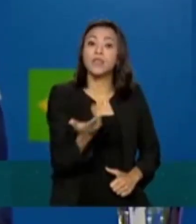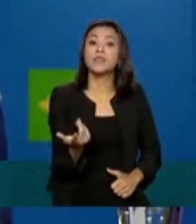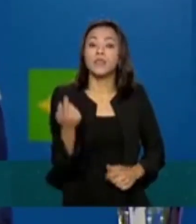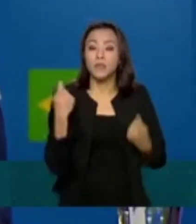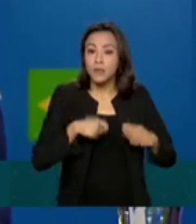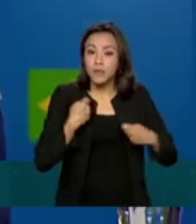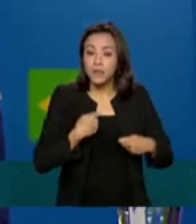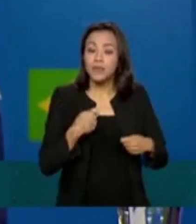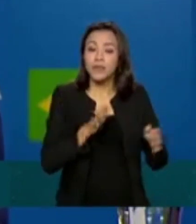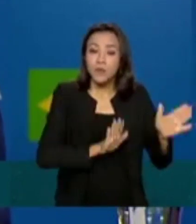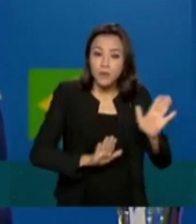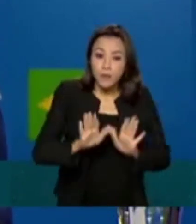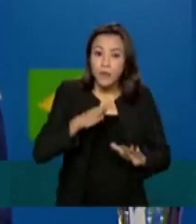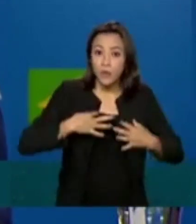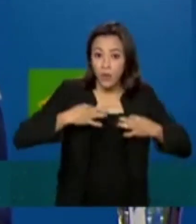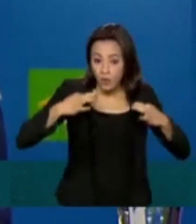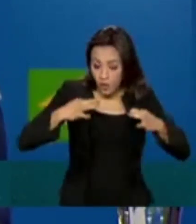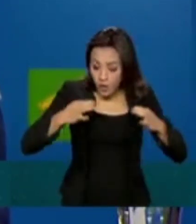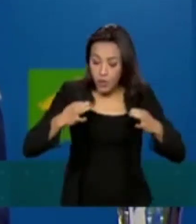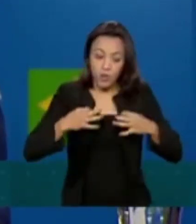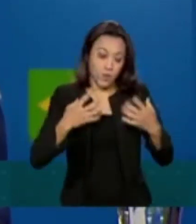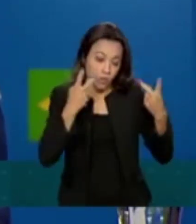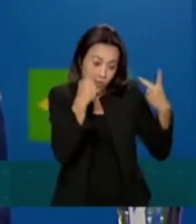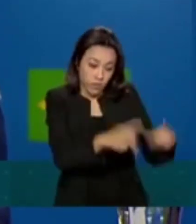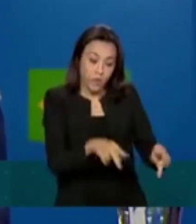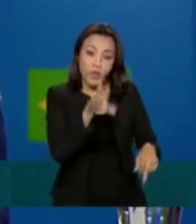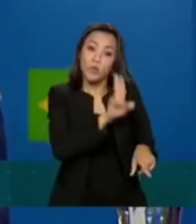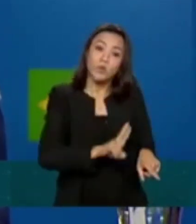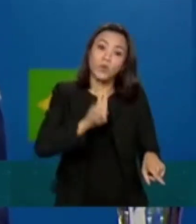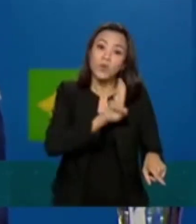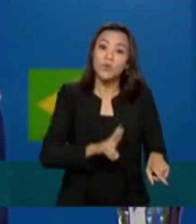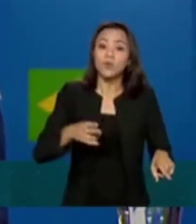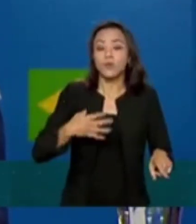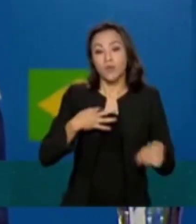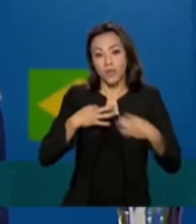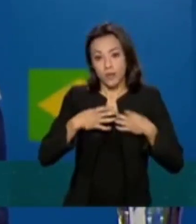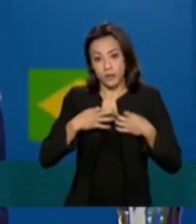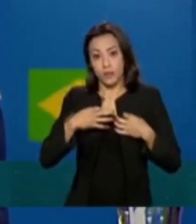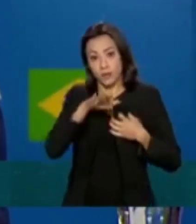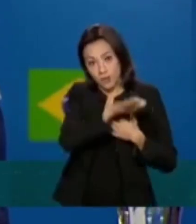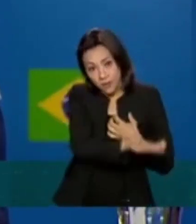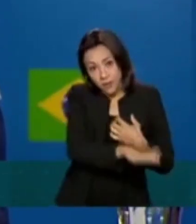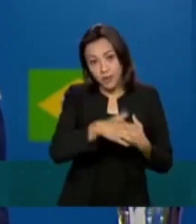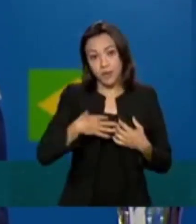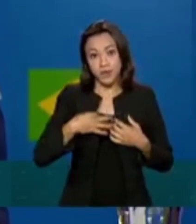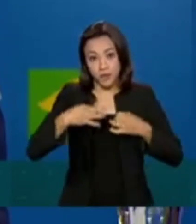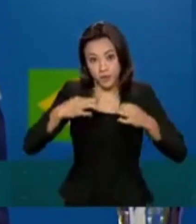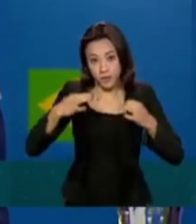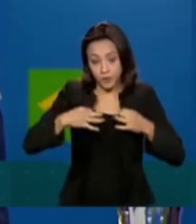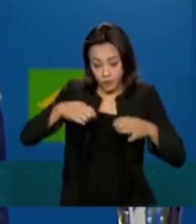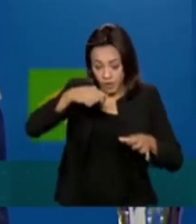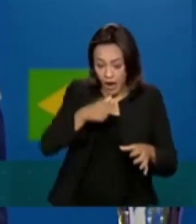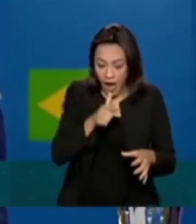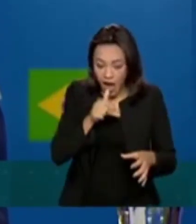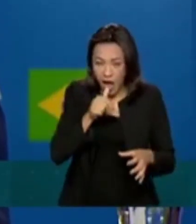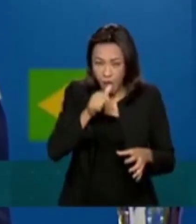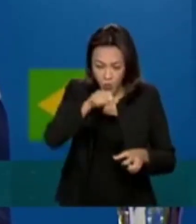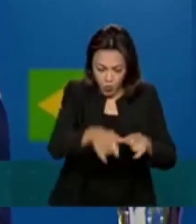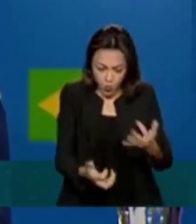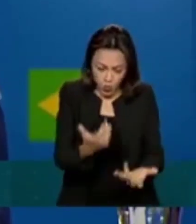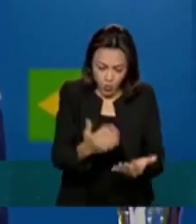deve ser tomado com a roupa, de uso diário da criança, da fervura da roupa, com água e